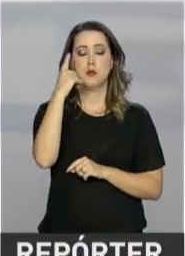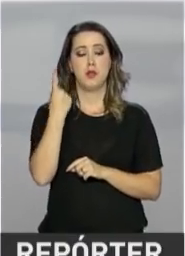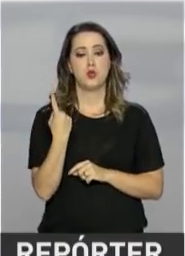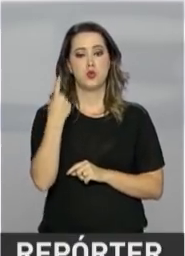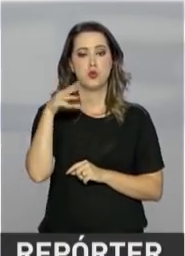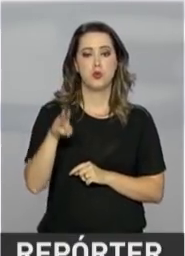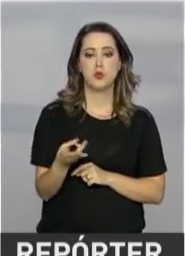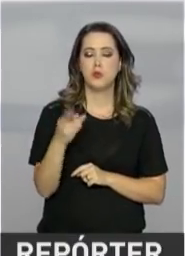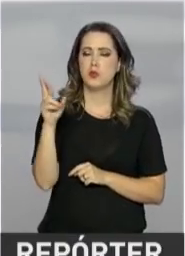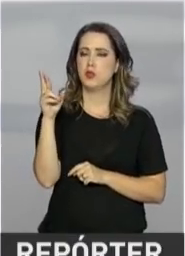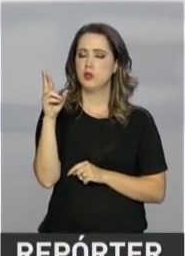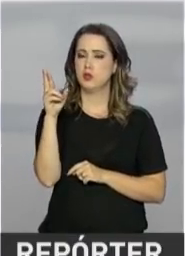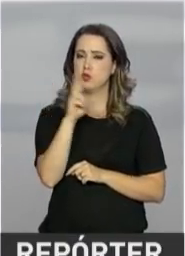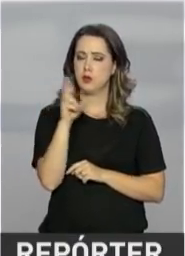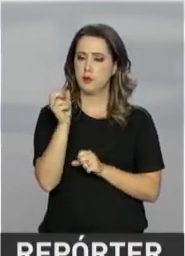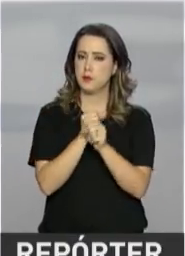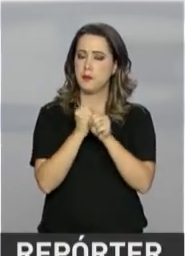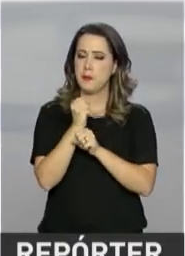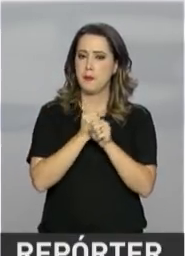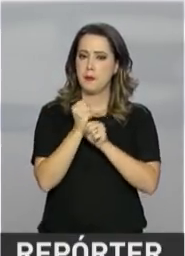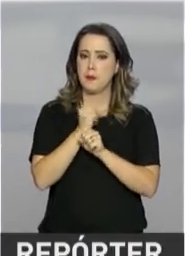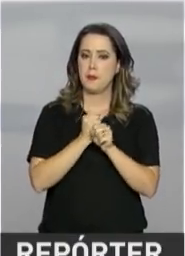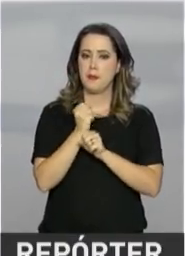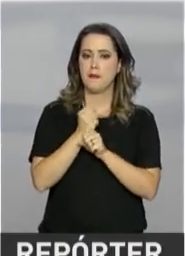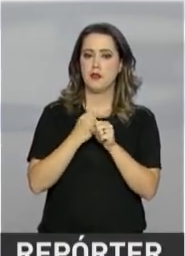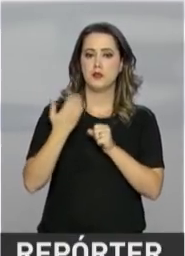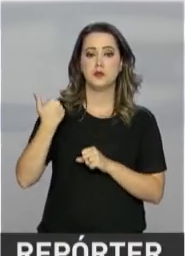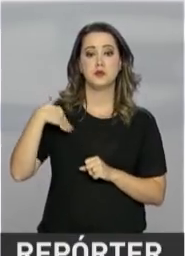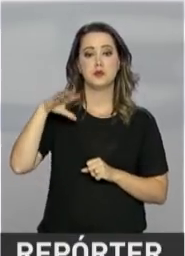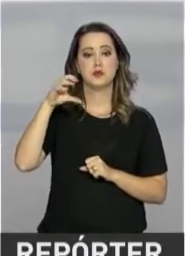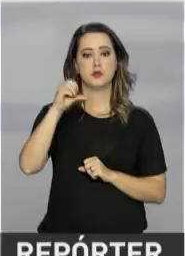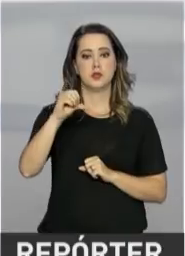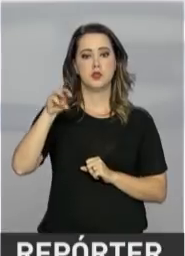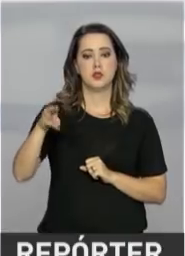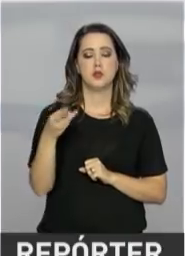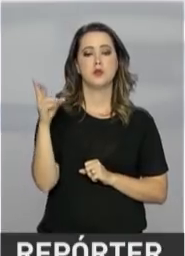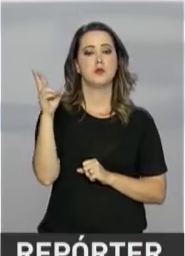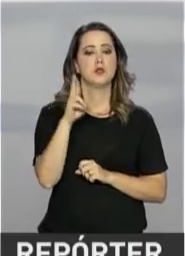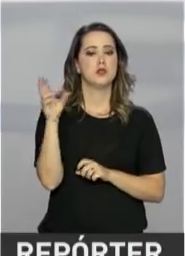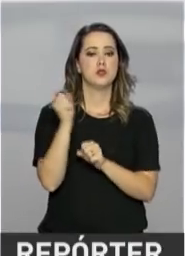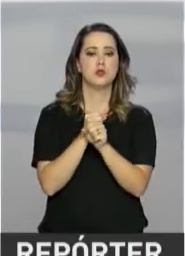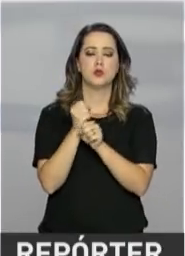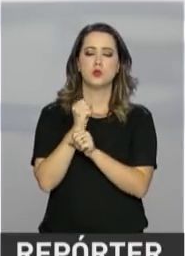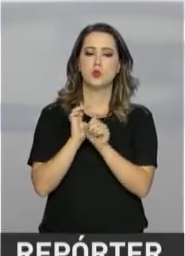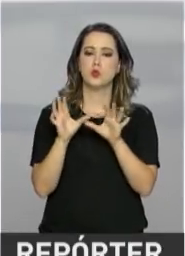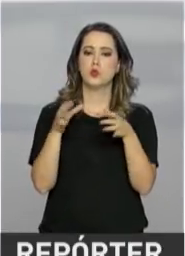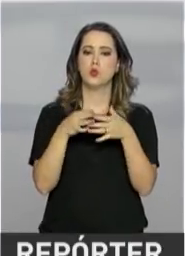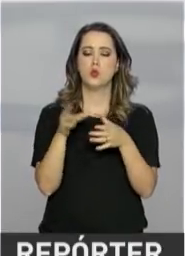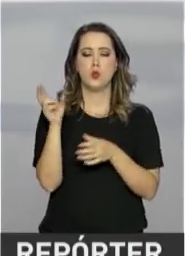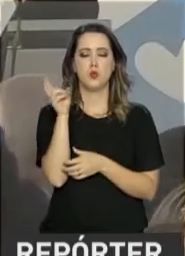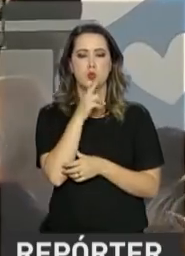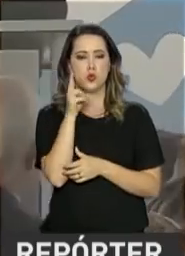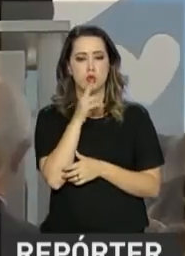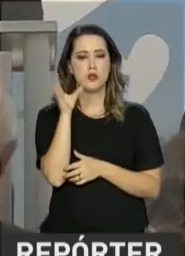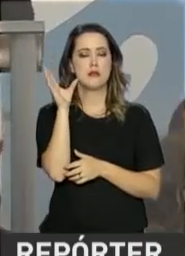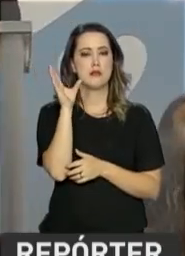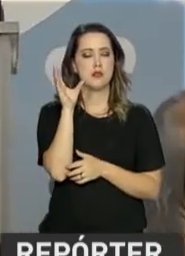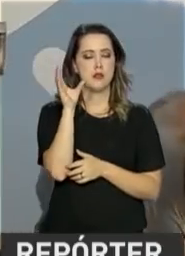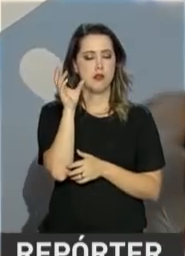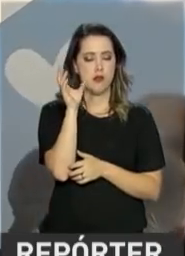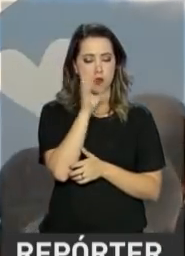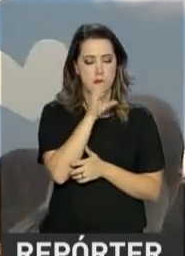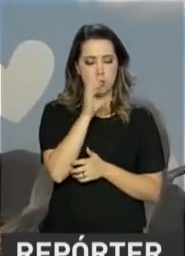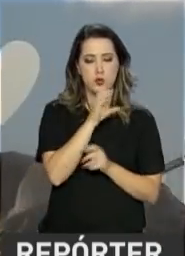por ano pela rede Cegonha e pouco mais de R$9 milhões por ano da rede de urgência e emergência. E o presidente